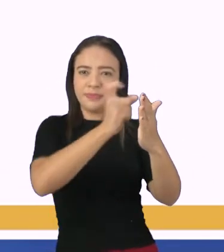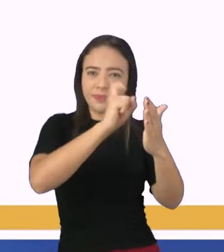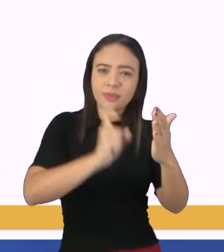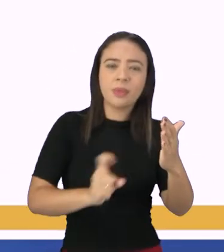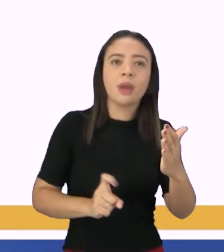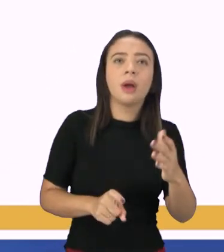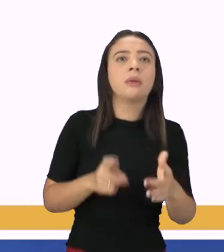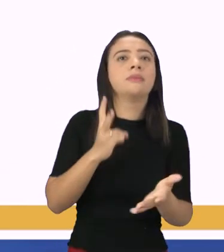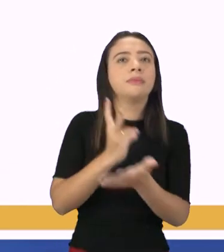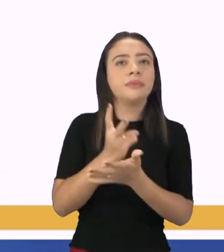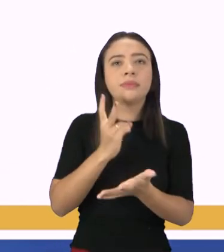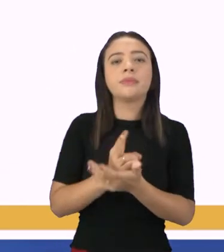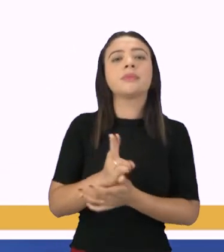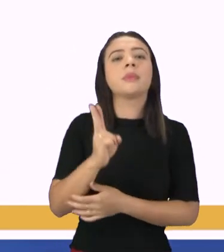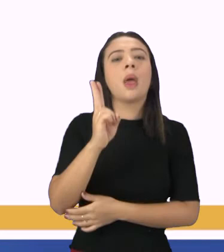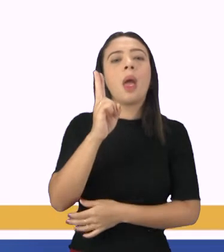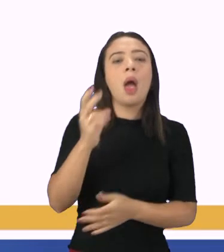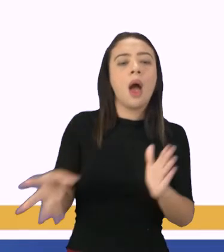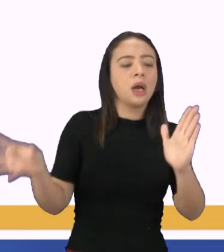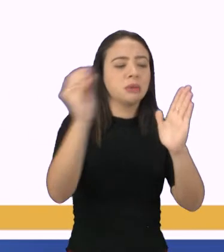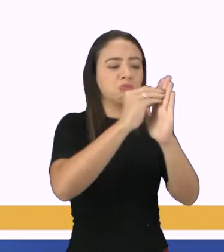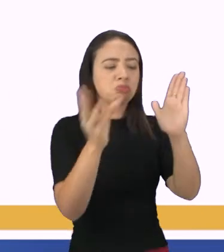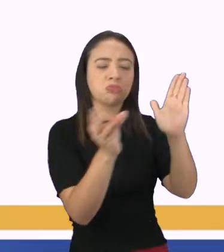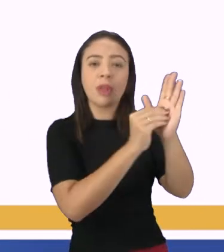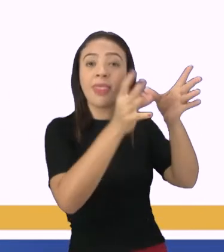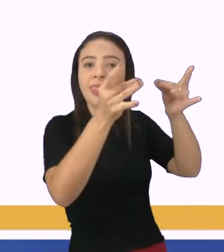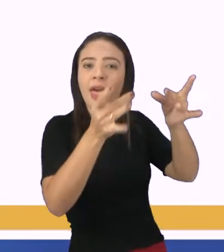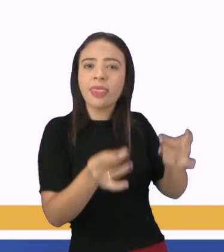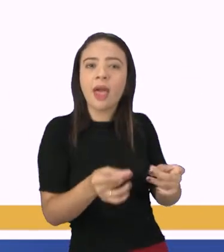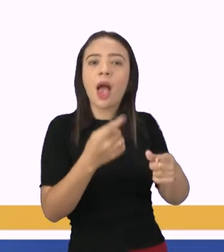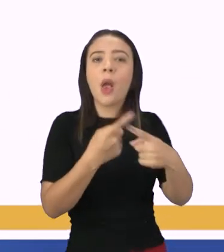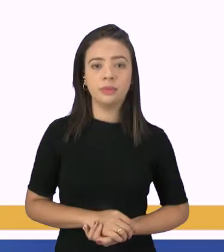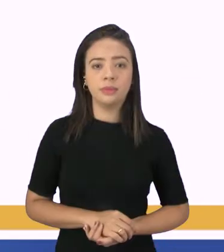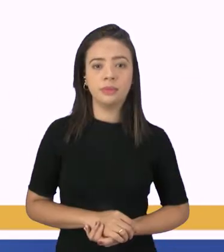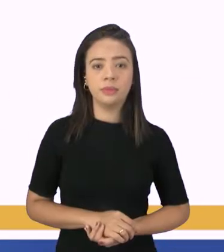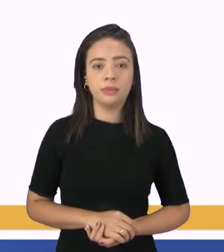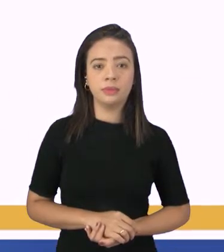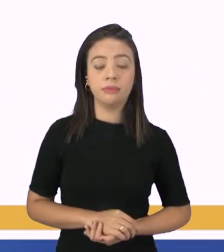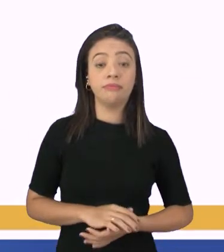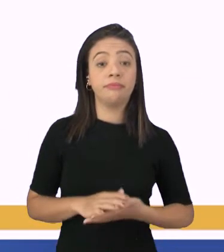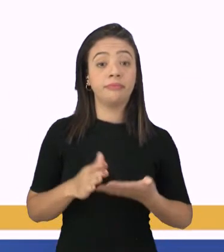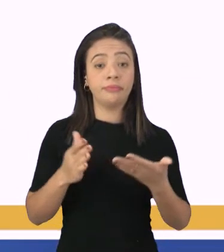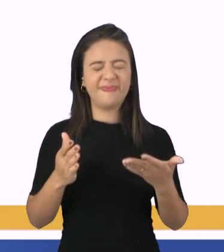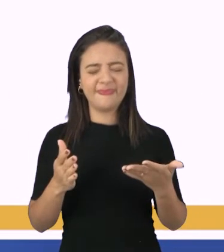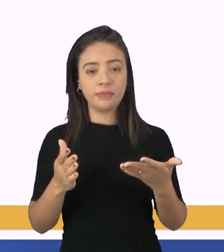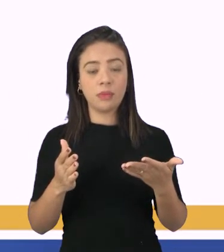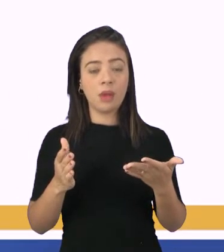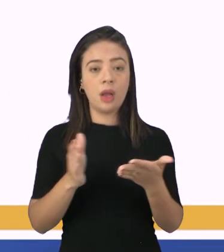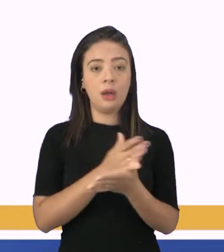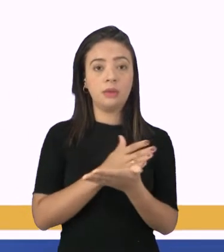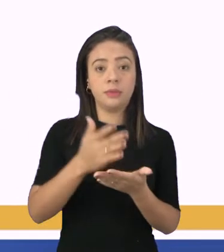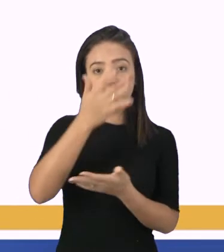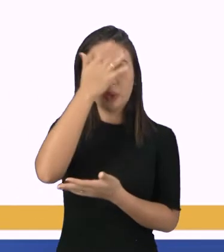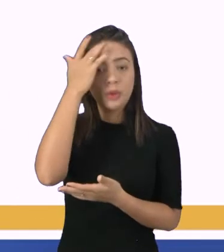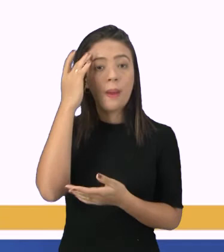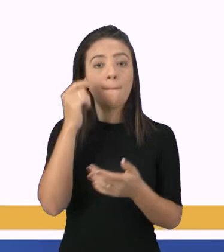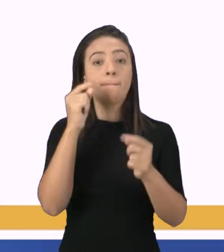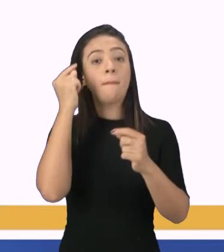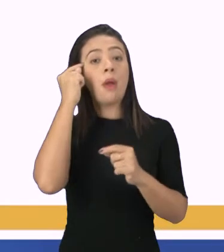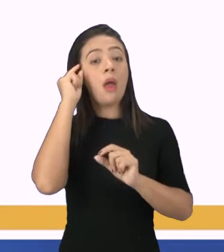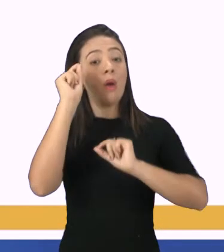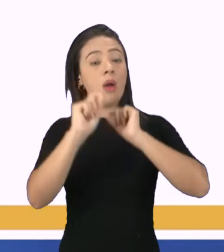os elementos em que reparo, diferente do que as pessoas pensam. Diferente do que as pessoas pensam,